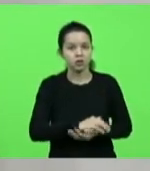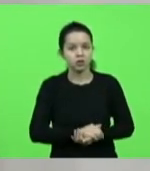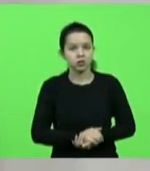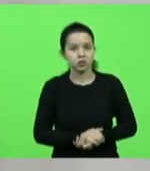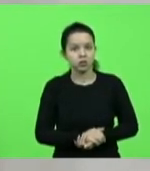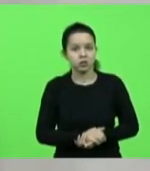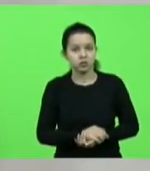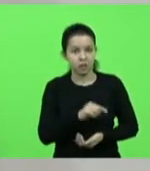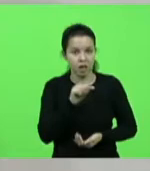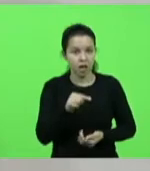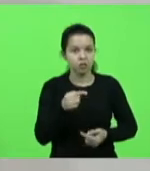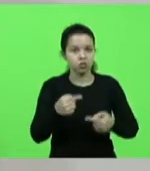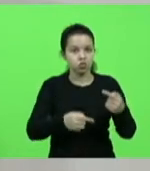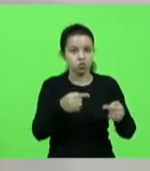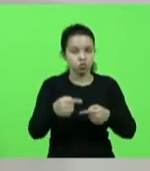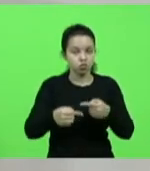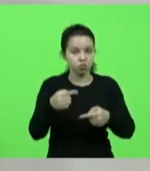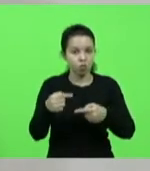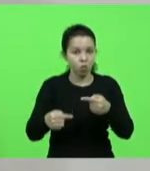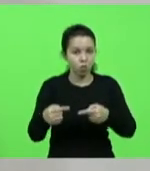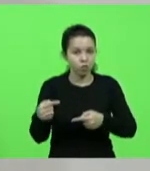dessas tratativas